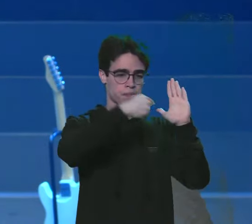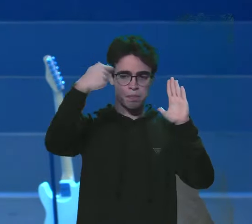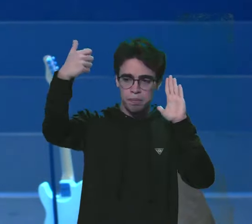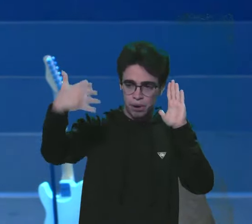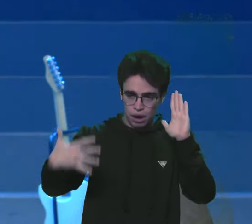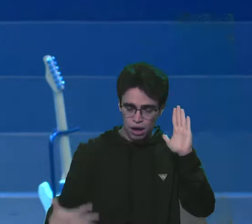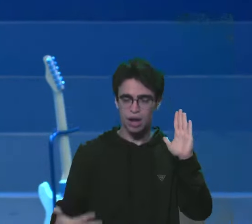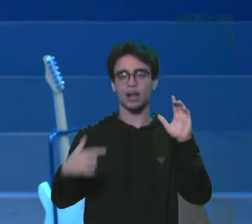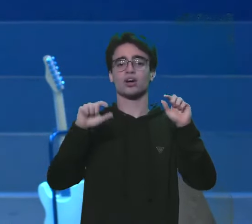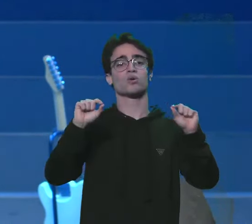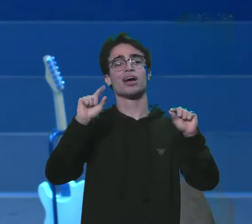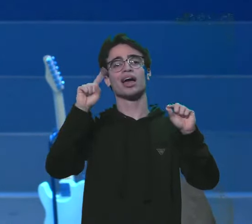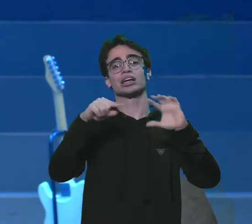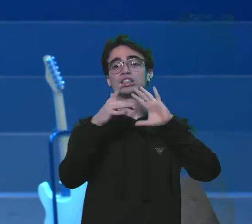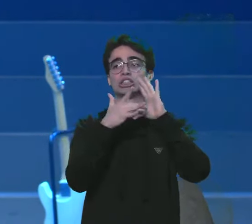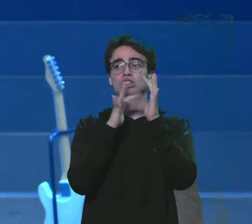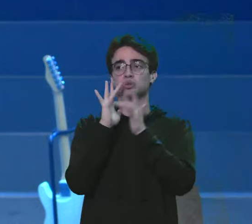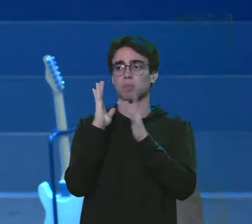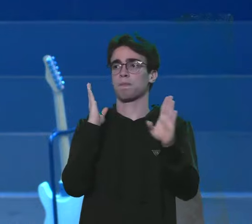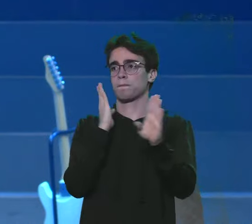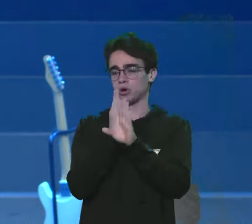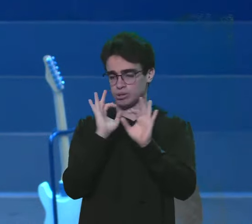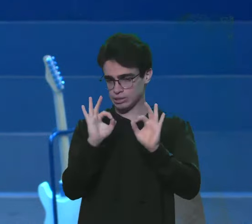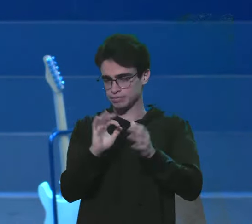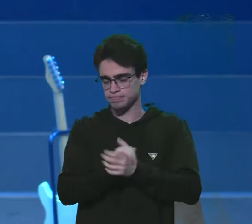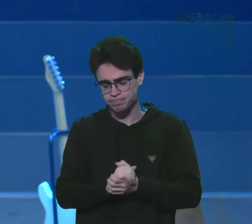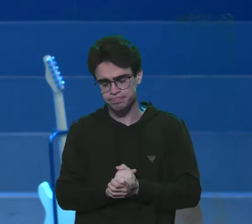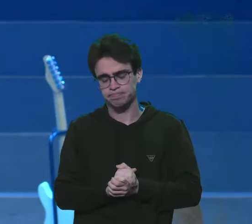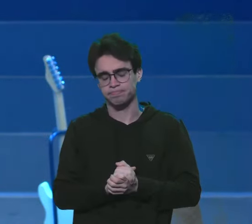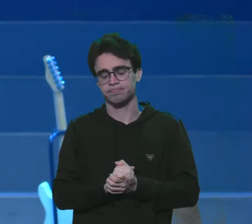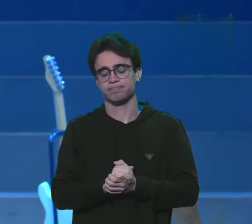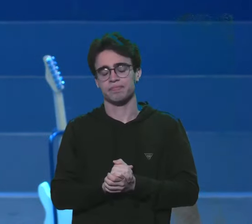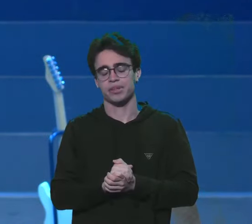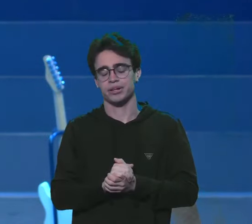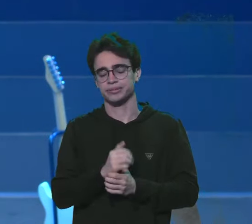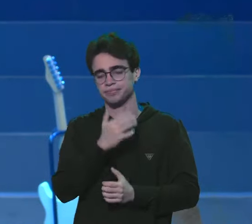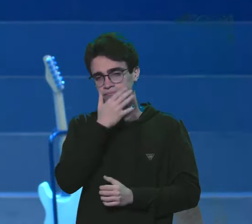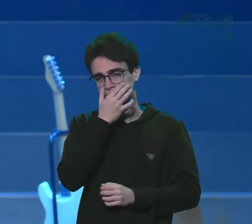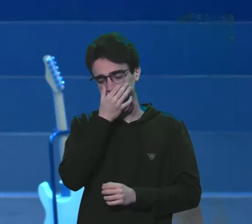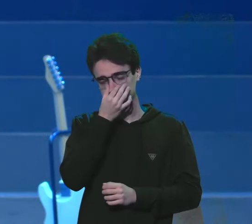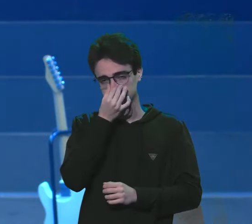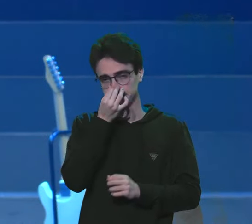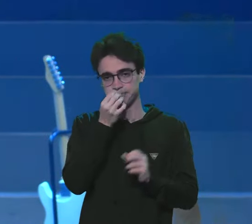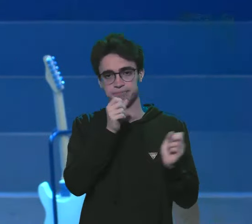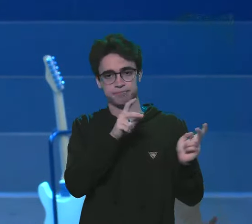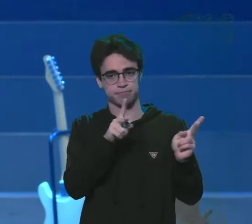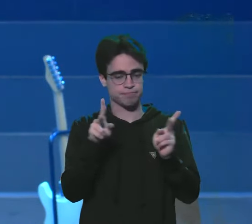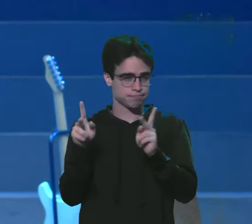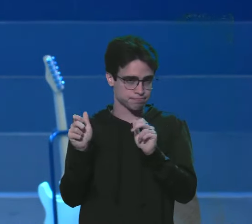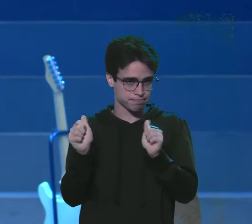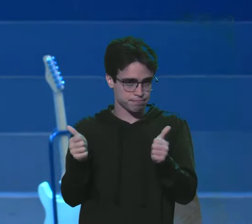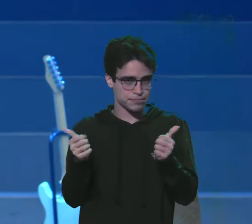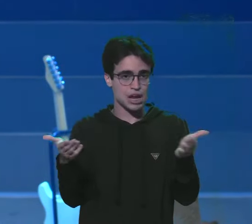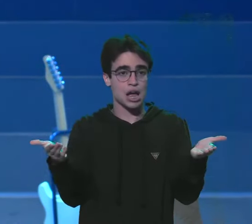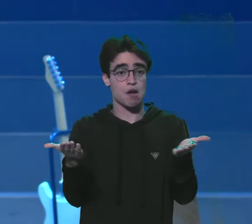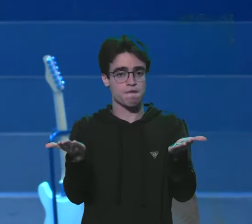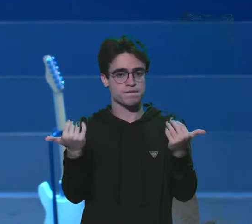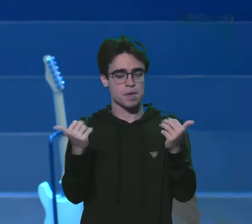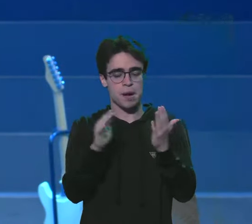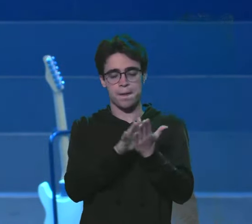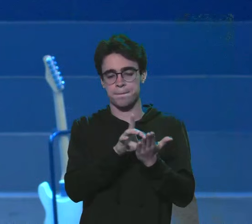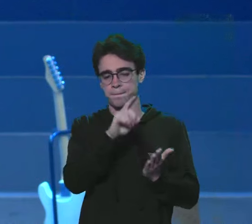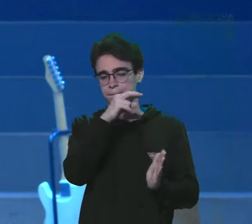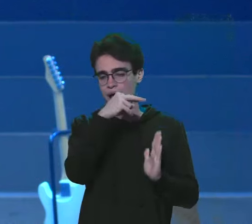Jesus faz por nós. Faz silêncio agora. Isso, silêncio. Vamos ler a palavra de